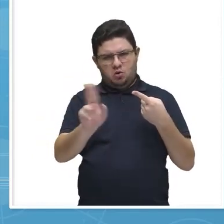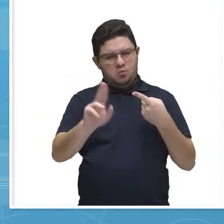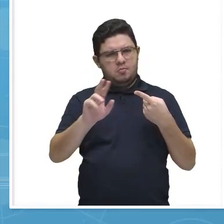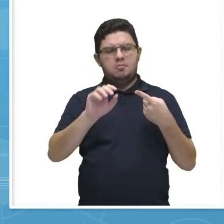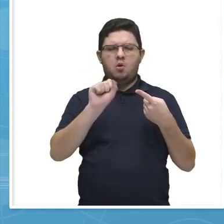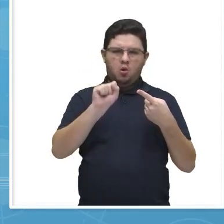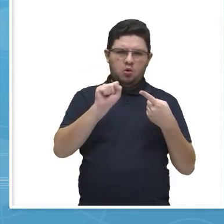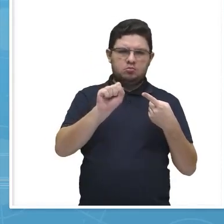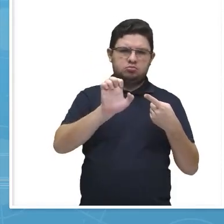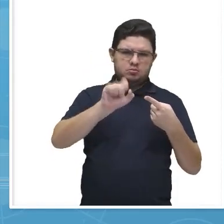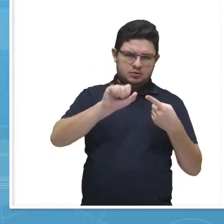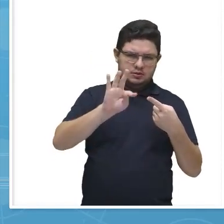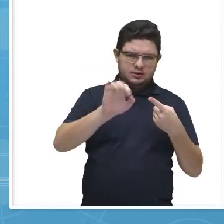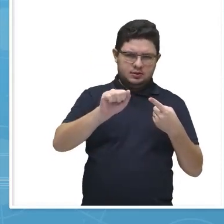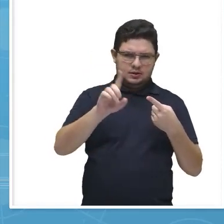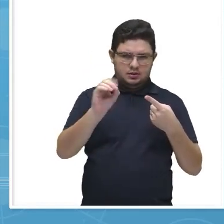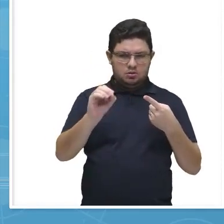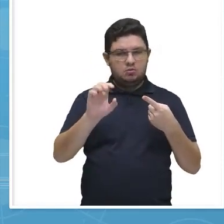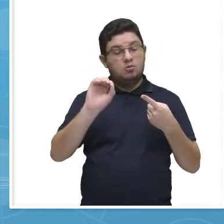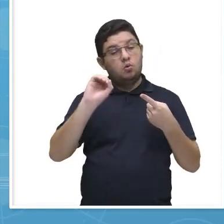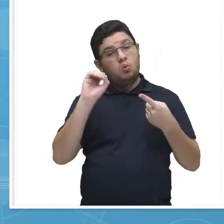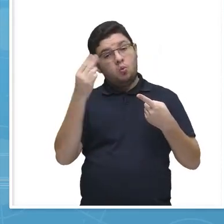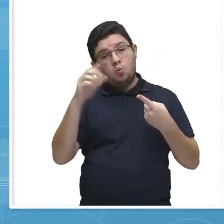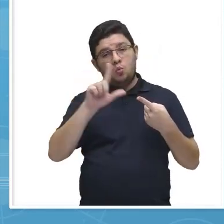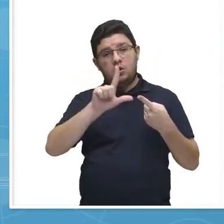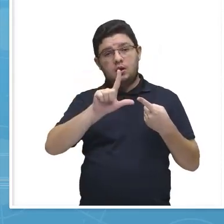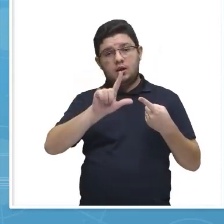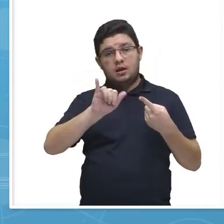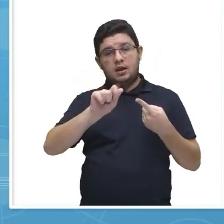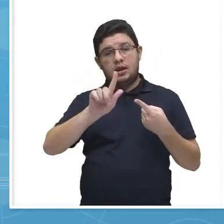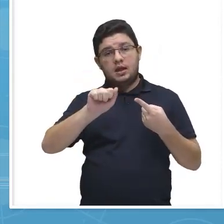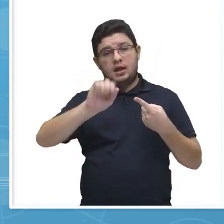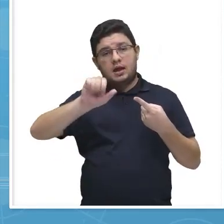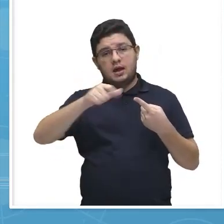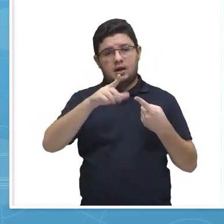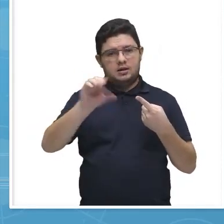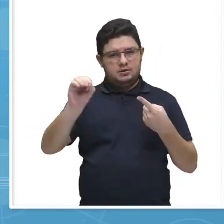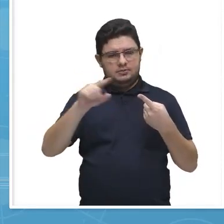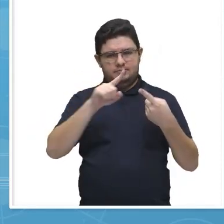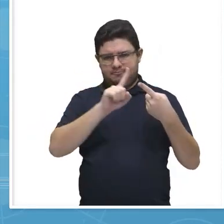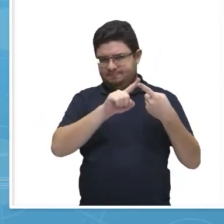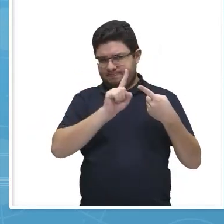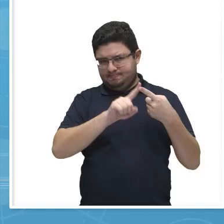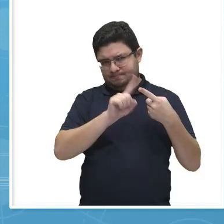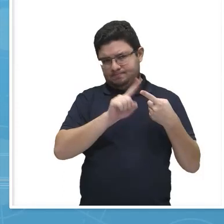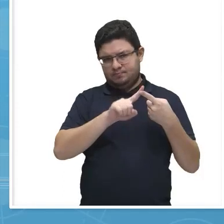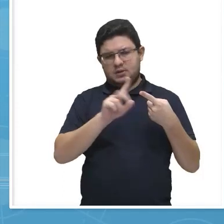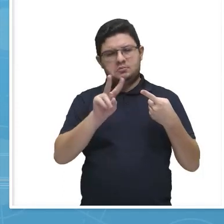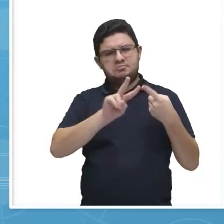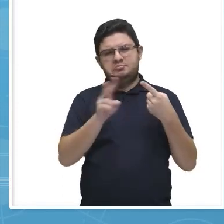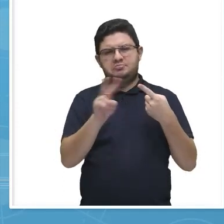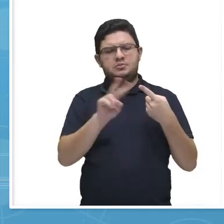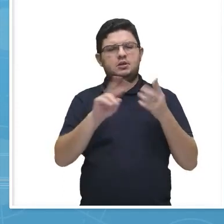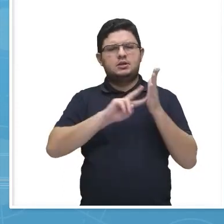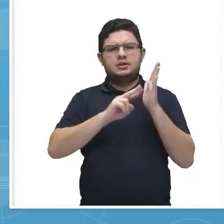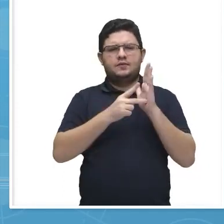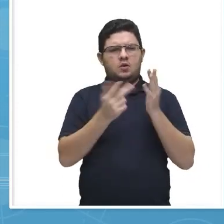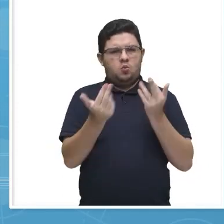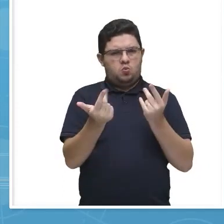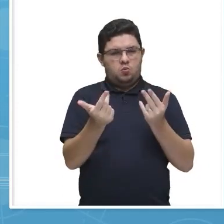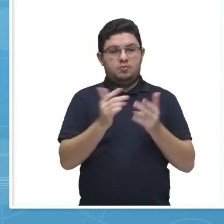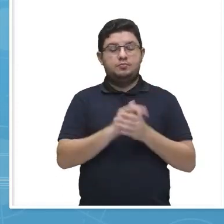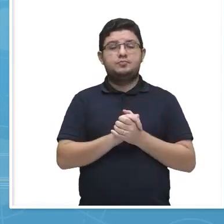de ligação são sinônimos, né? Trazem a mesma ideia, ou seja, estes